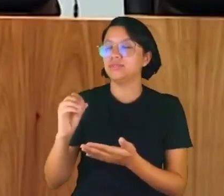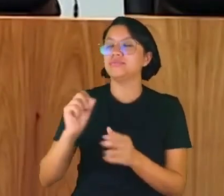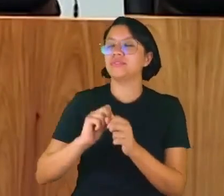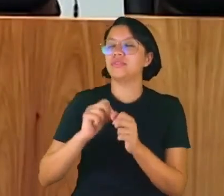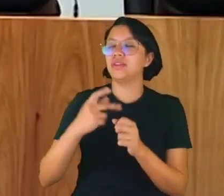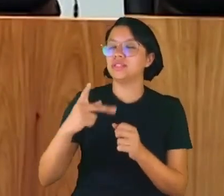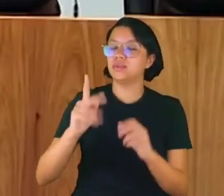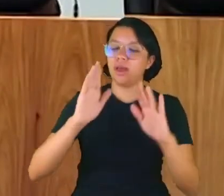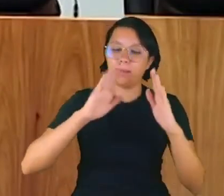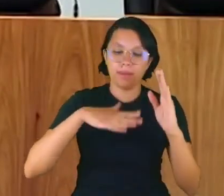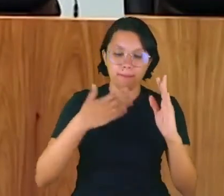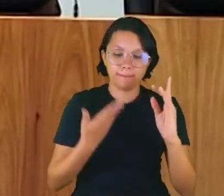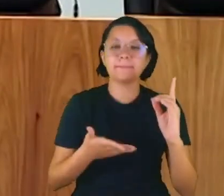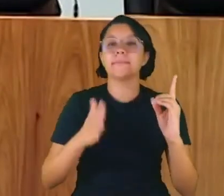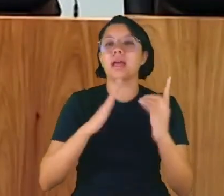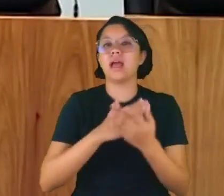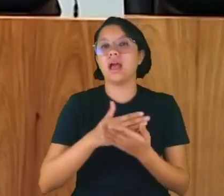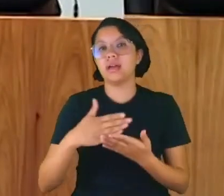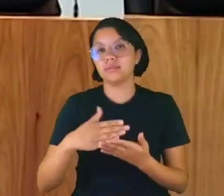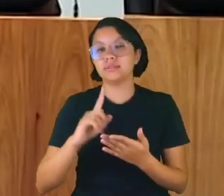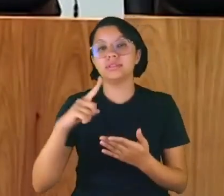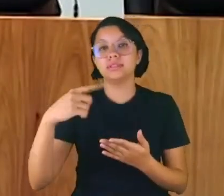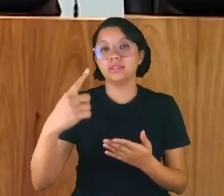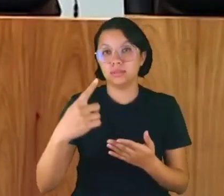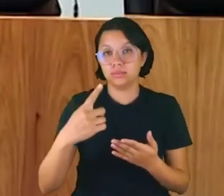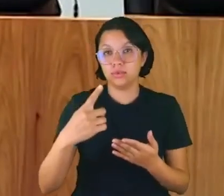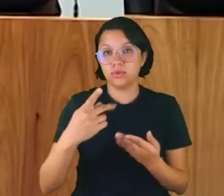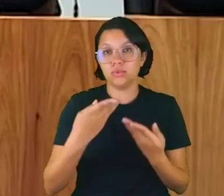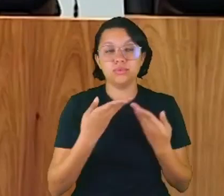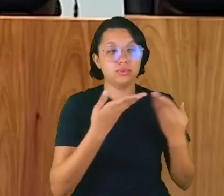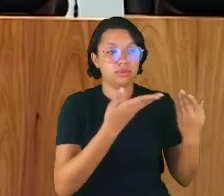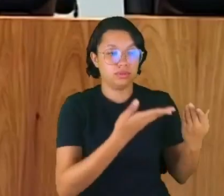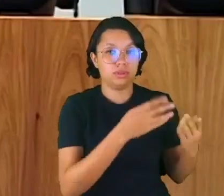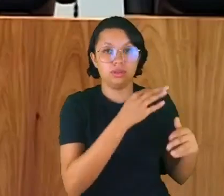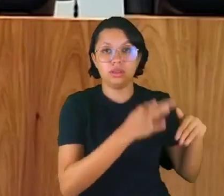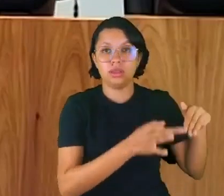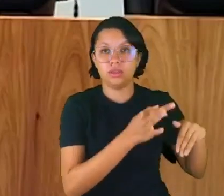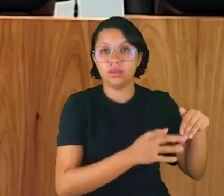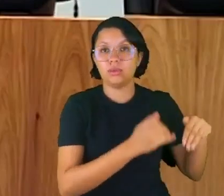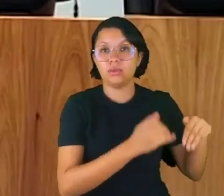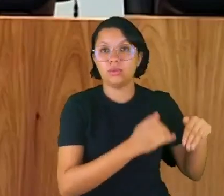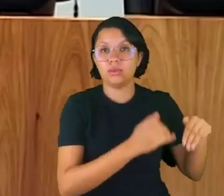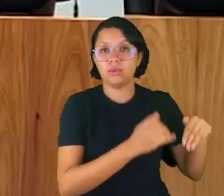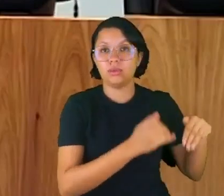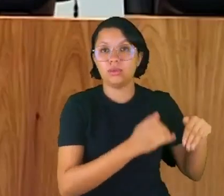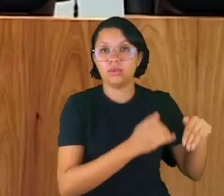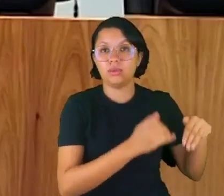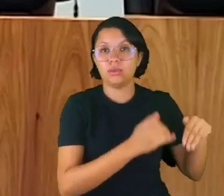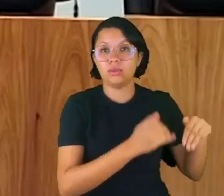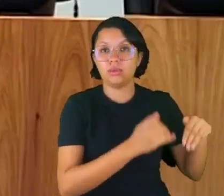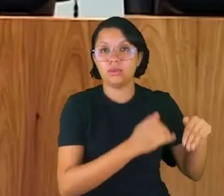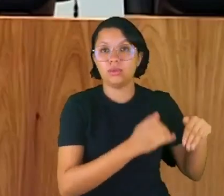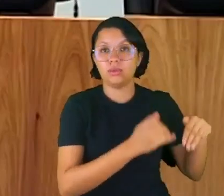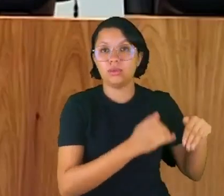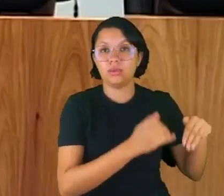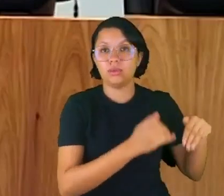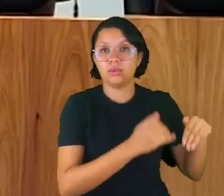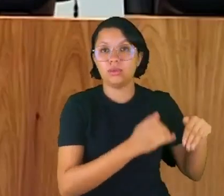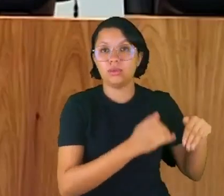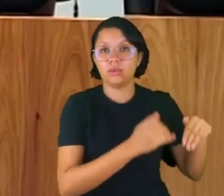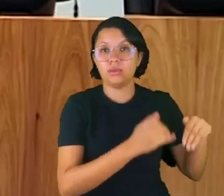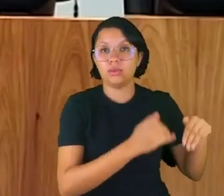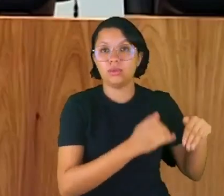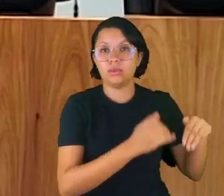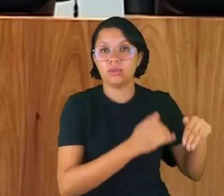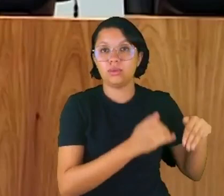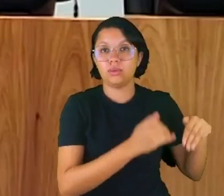fará a sua saudação, a sua introdução, e a seguir passará a palavra, então, ao ministro Moura Ribeiro. À direita da desembargadora Marisa Santos está